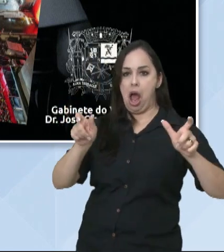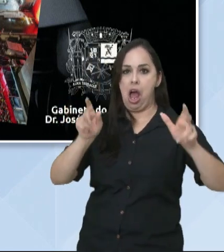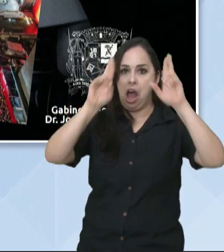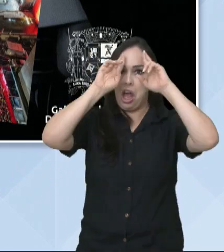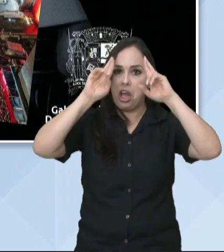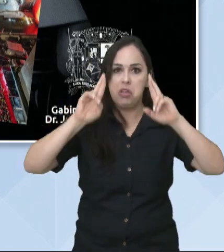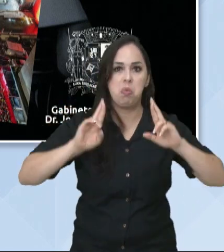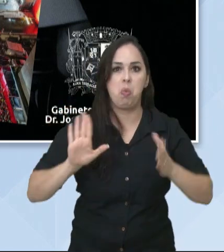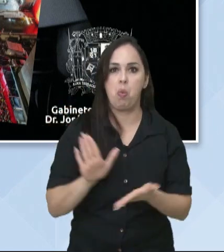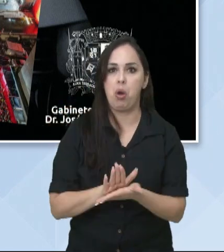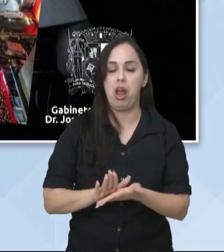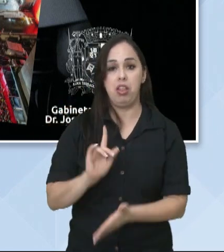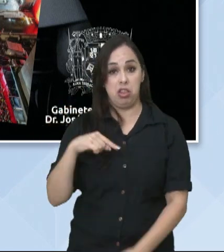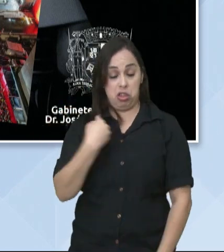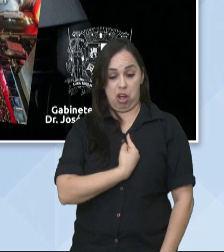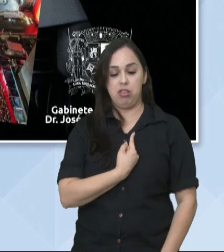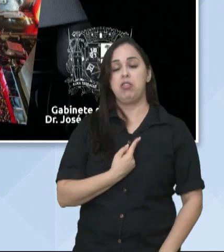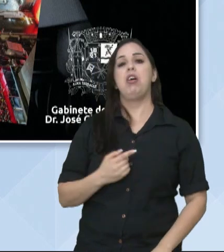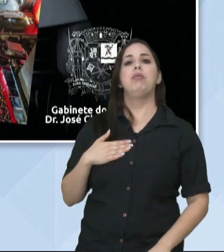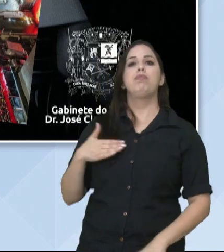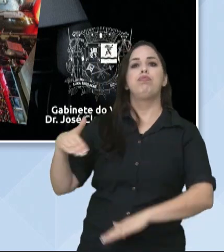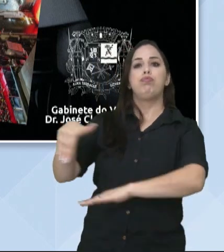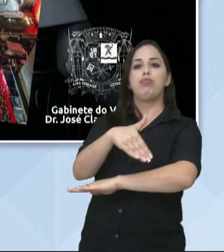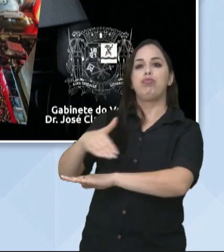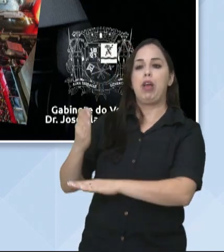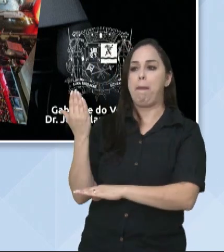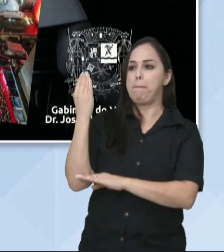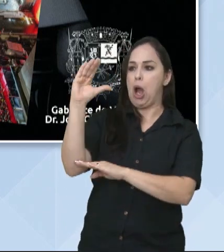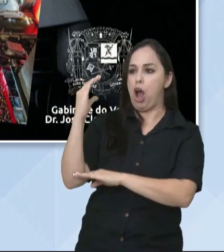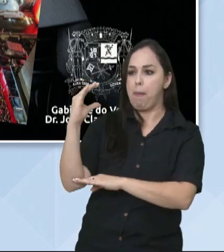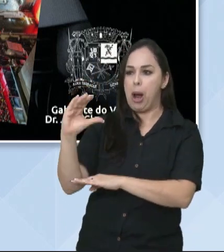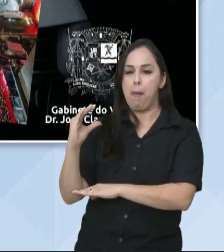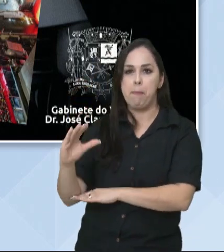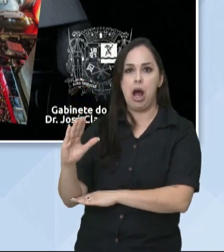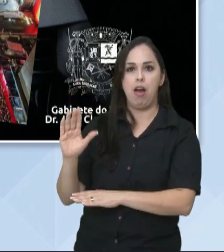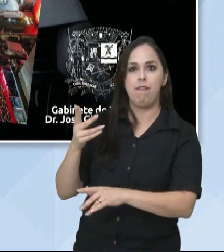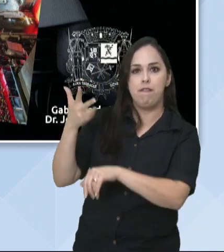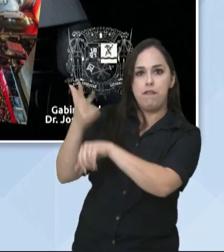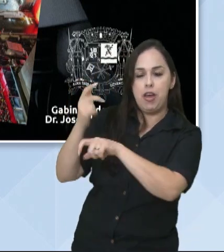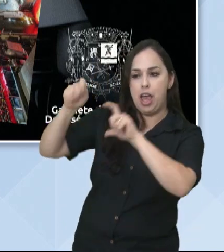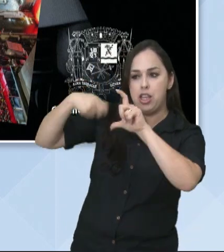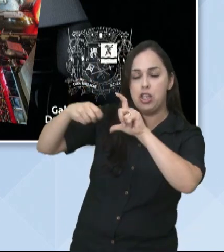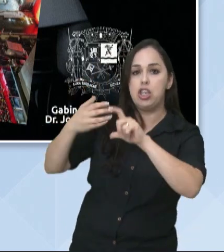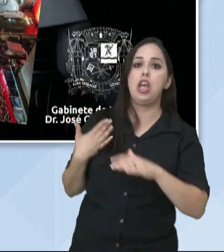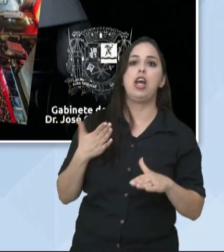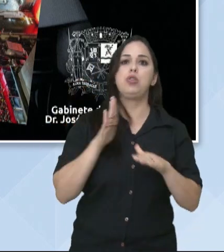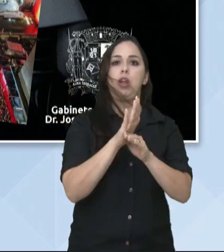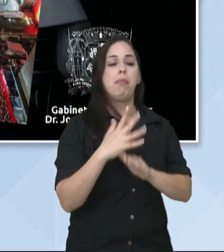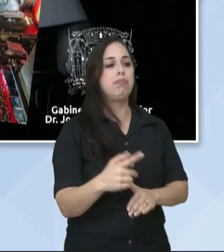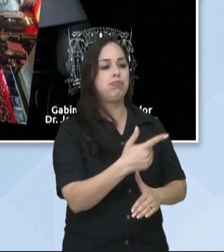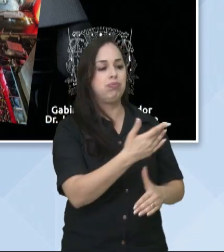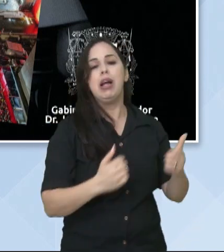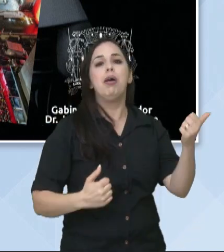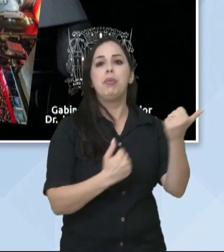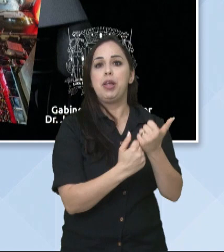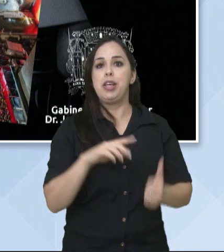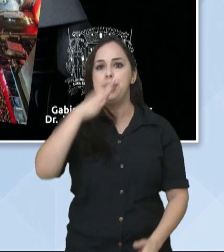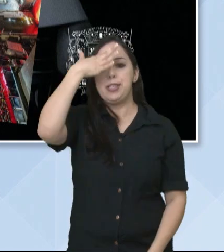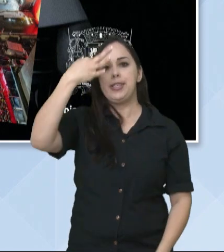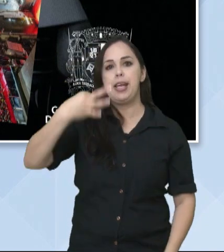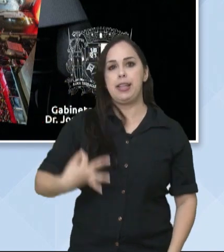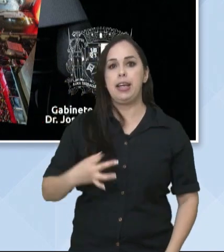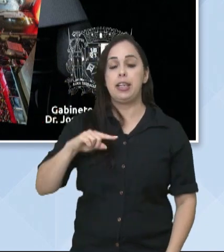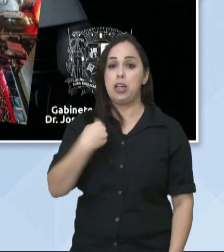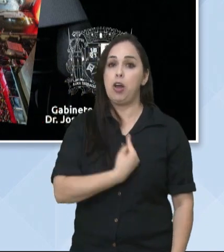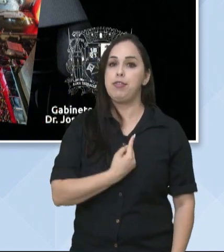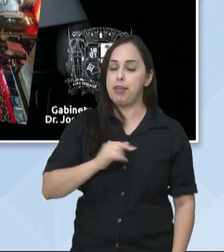educações, nós fomos lá, fomos para a rua, trabalhamos, postamos vídeo e elegemos Lula e Alckmin. E tenho certeza que nós vamos